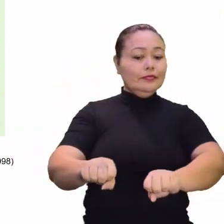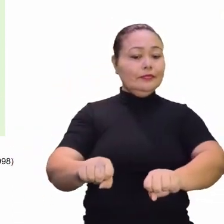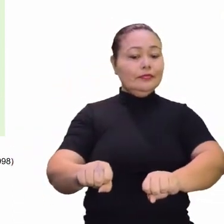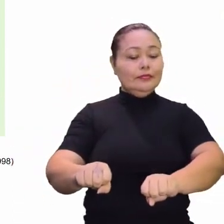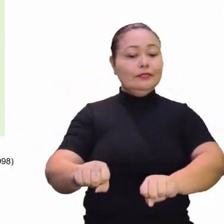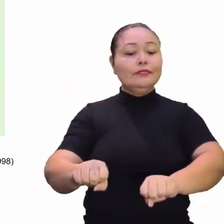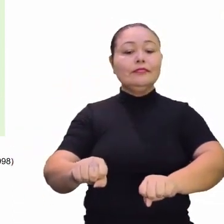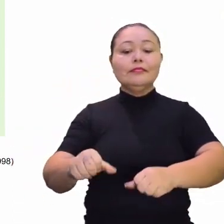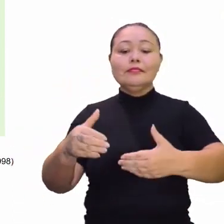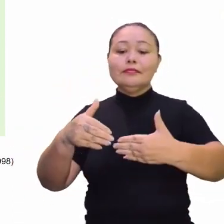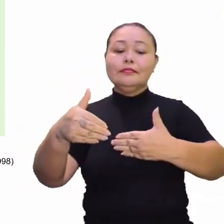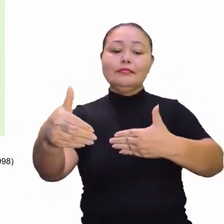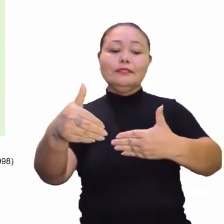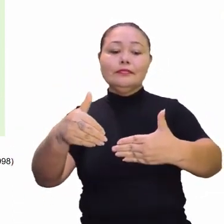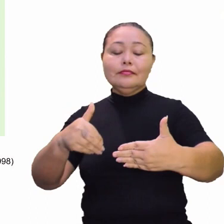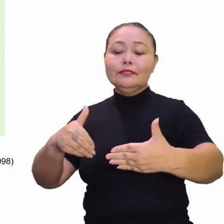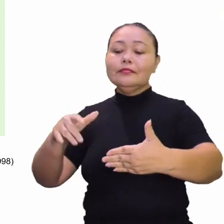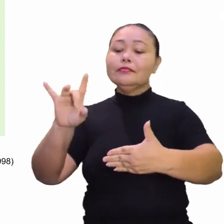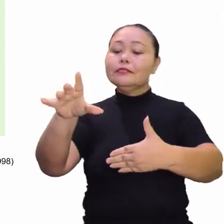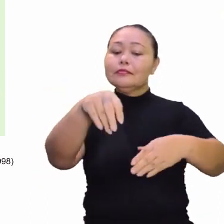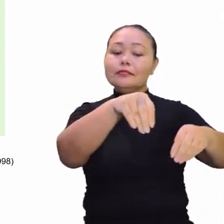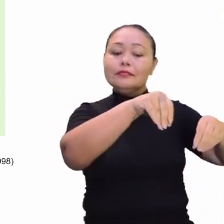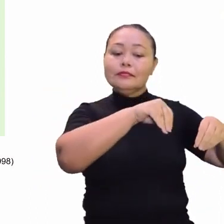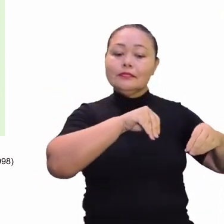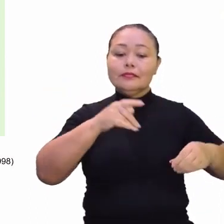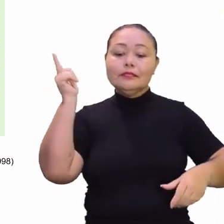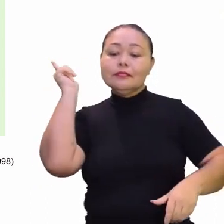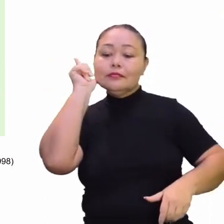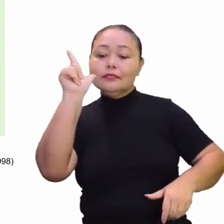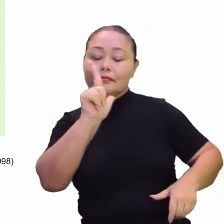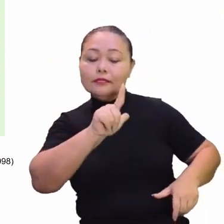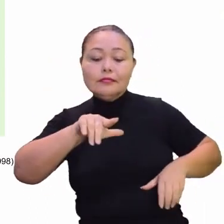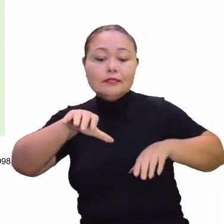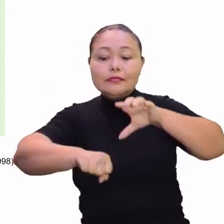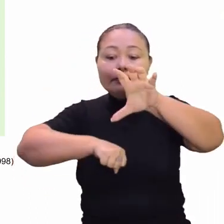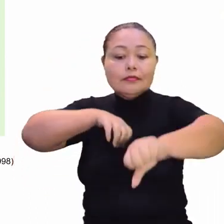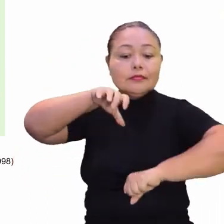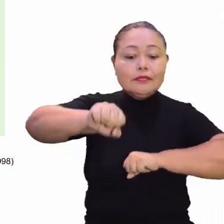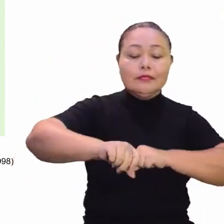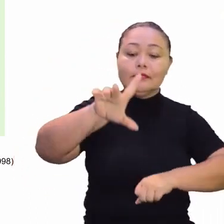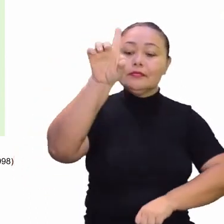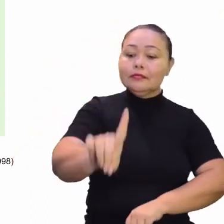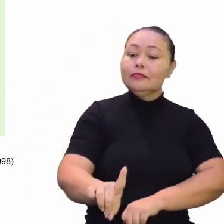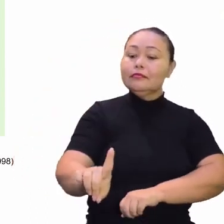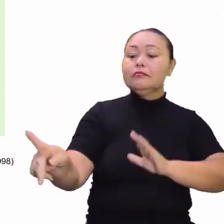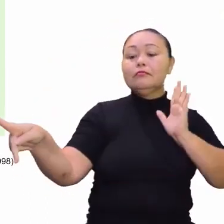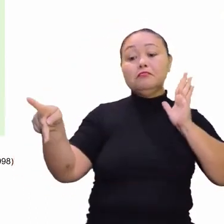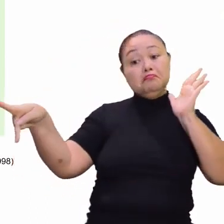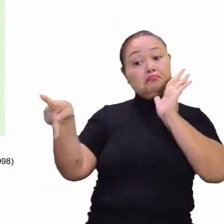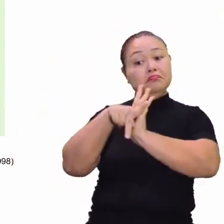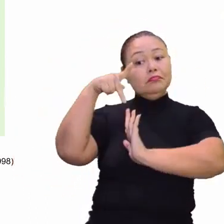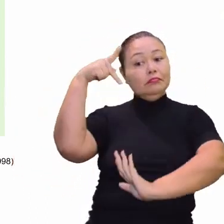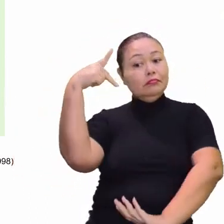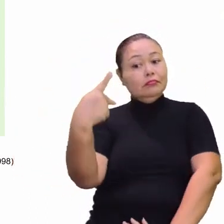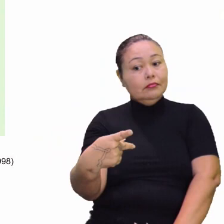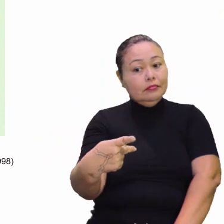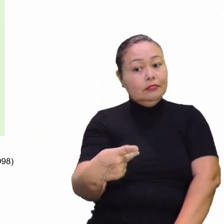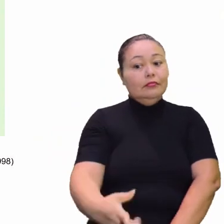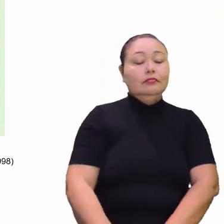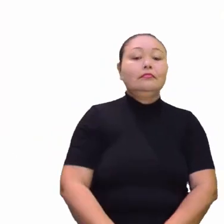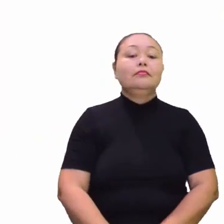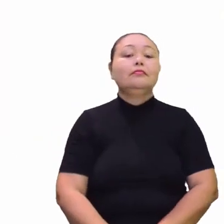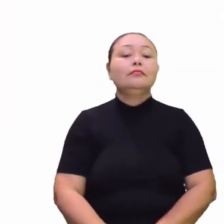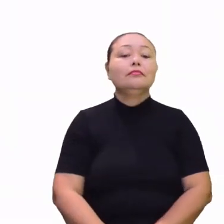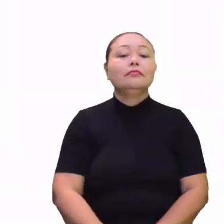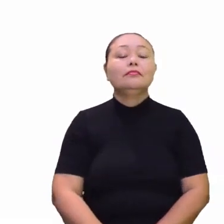Ou seja, estabelecer os limites de cada território conquistado pelo direito de posse. Muito bem.